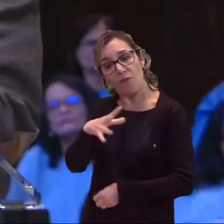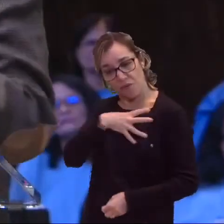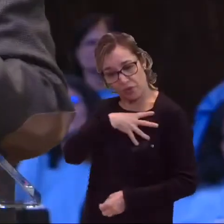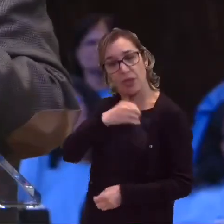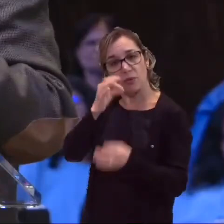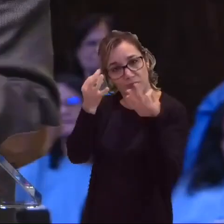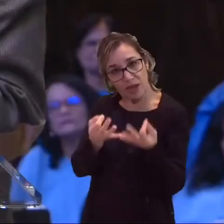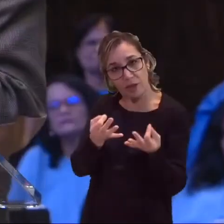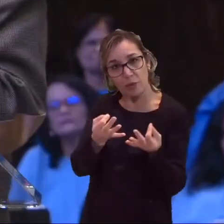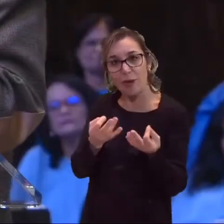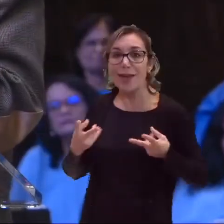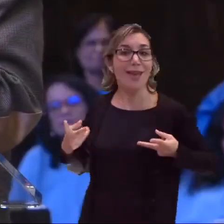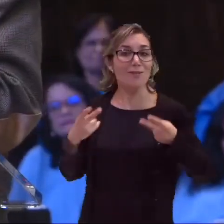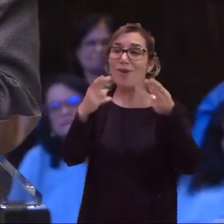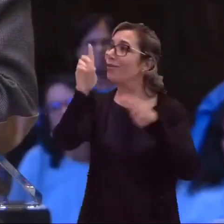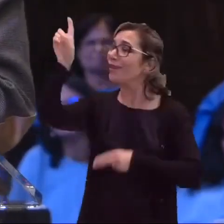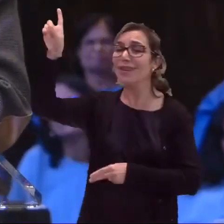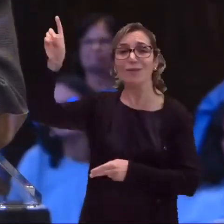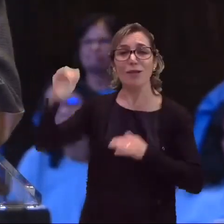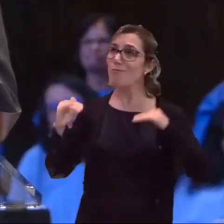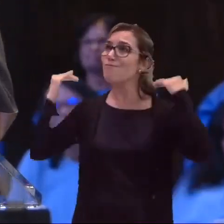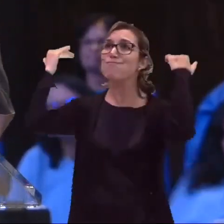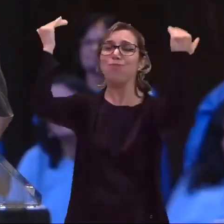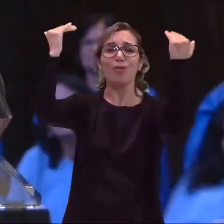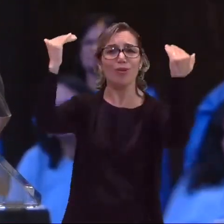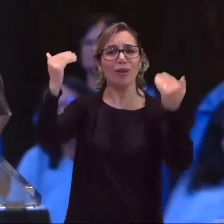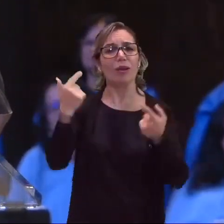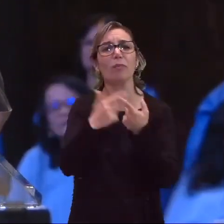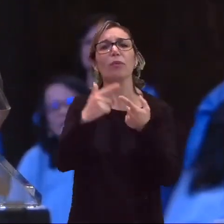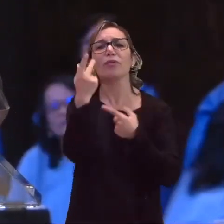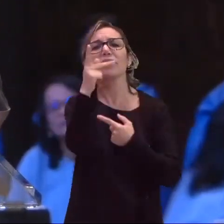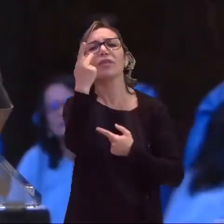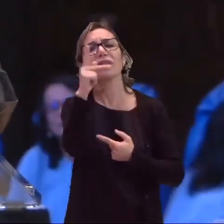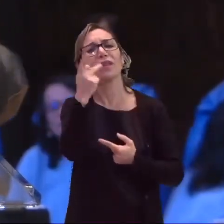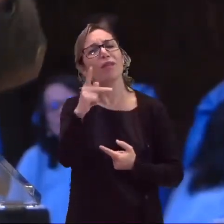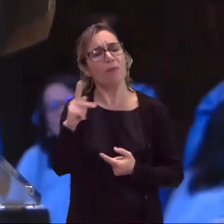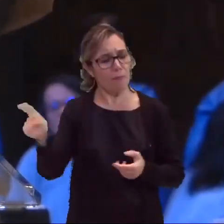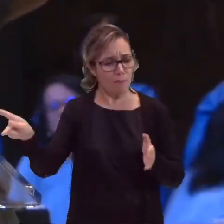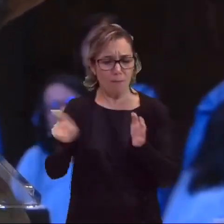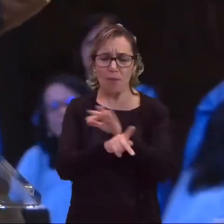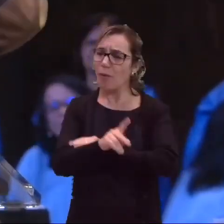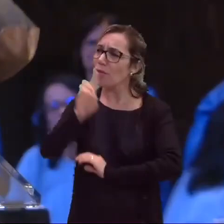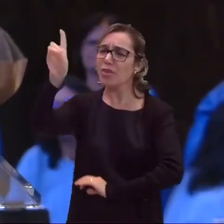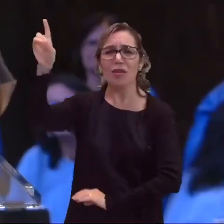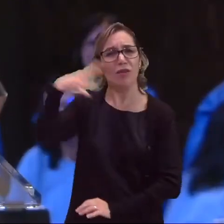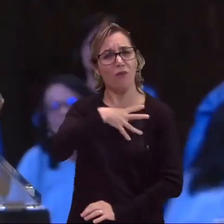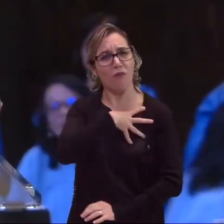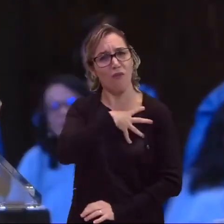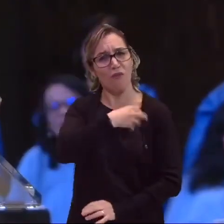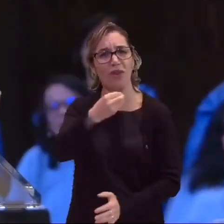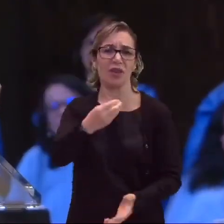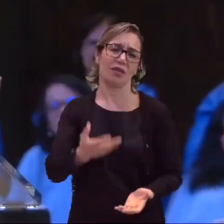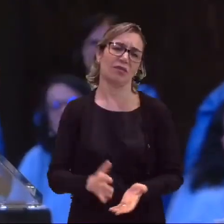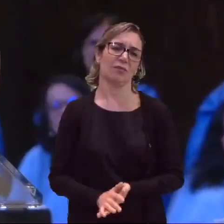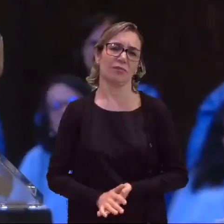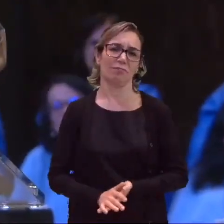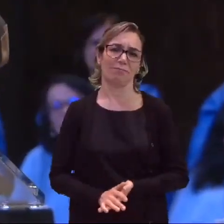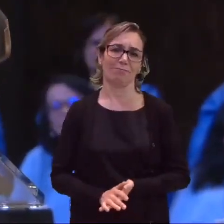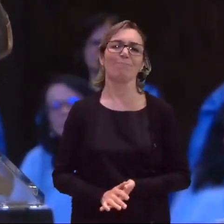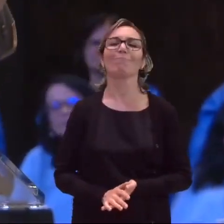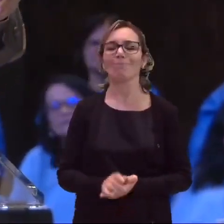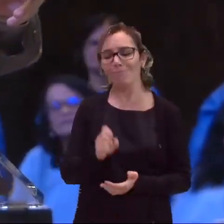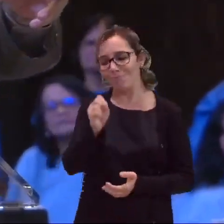é nessa busca da intimidade com o senhor que nós somos revestidos pelo